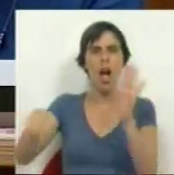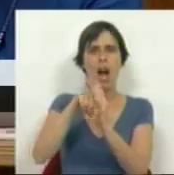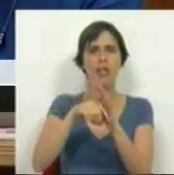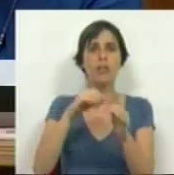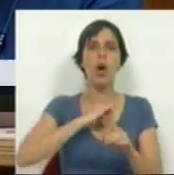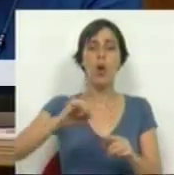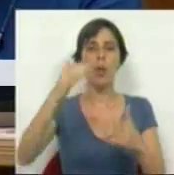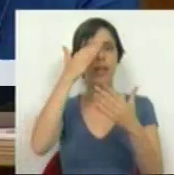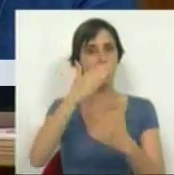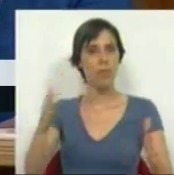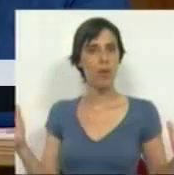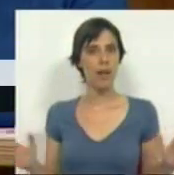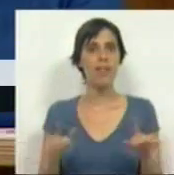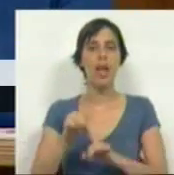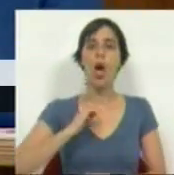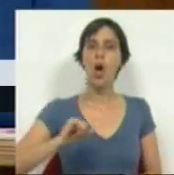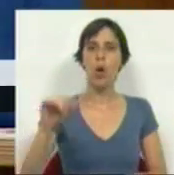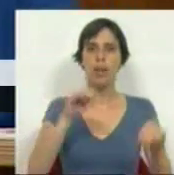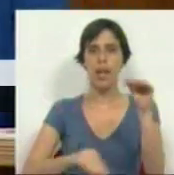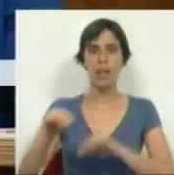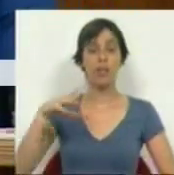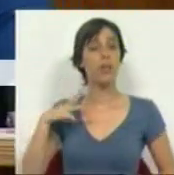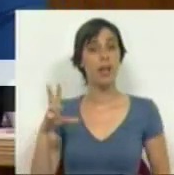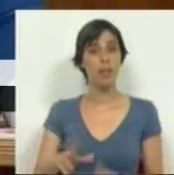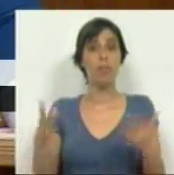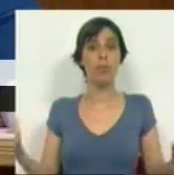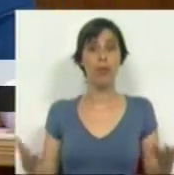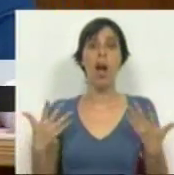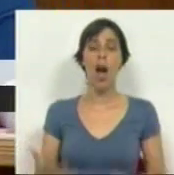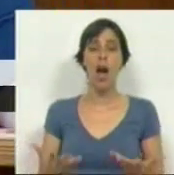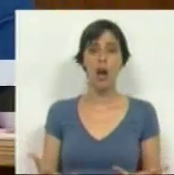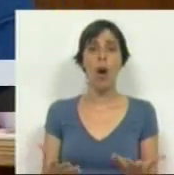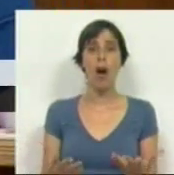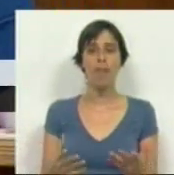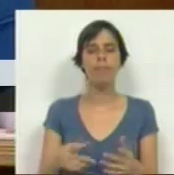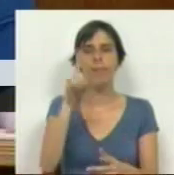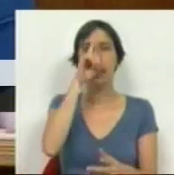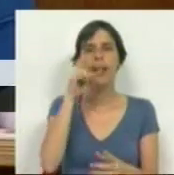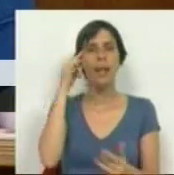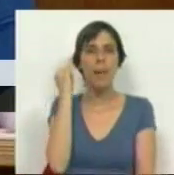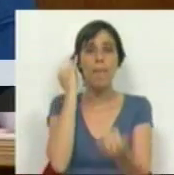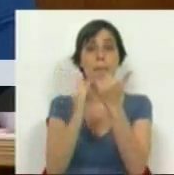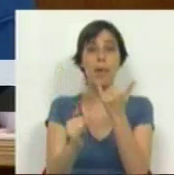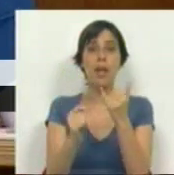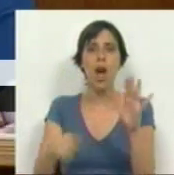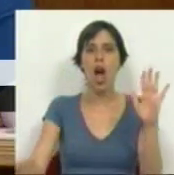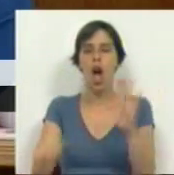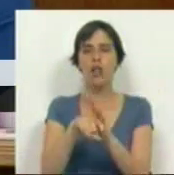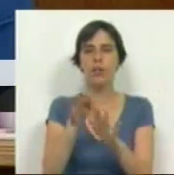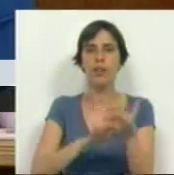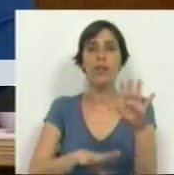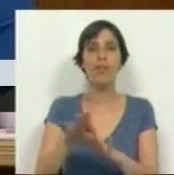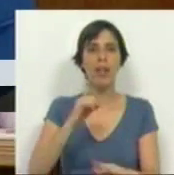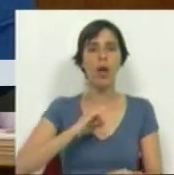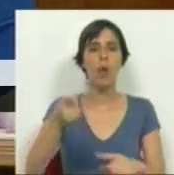chantagem contra a democracia e contra as eleições em Portugal, em que agora embarcam, lembra perigosamente a chantagem